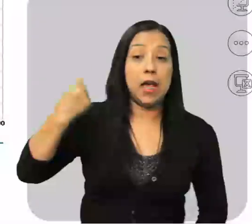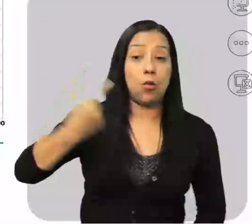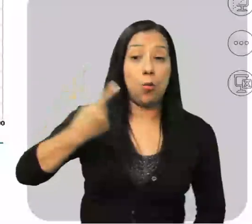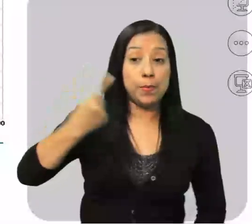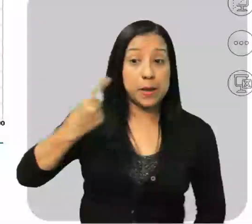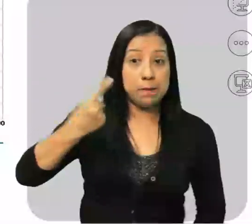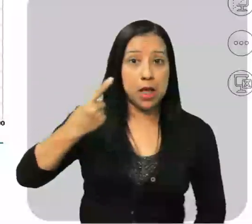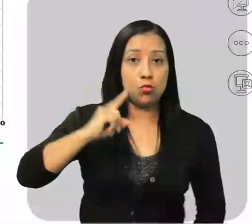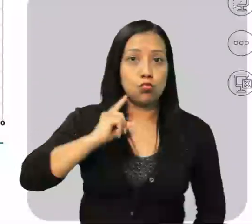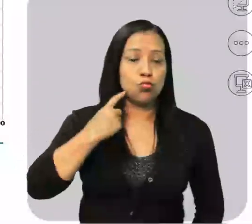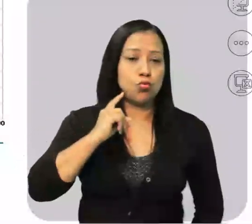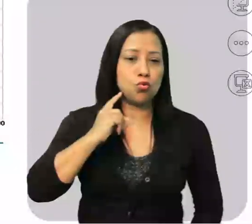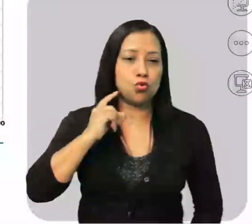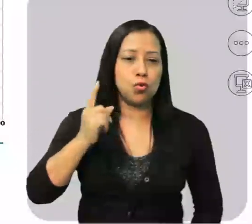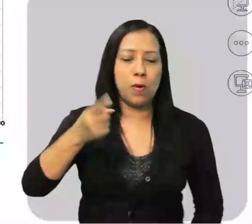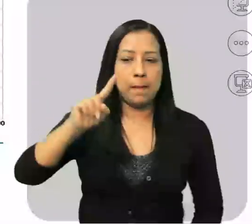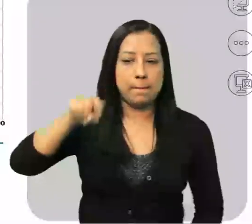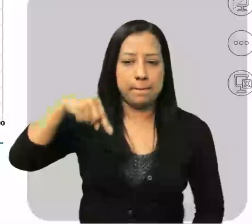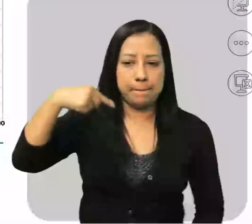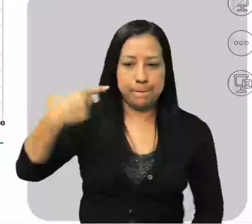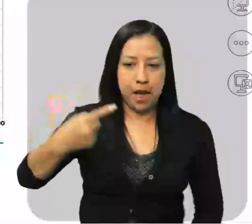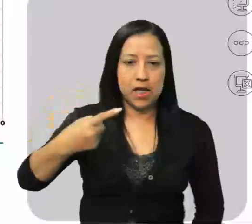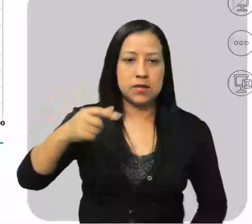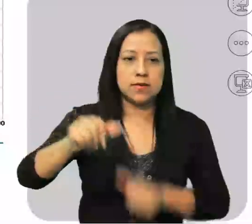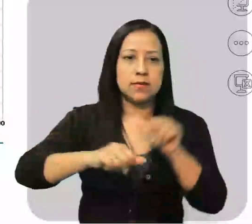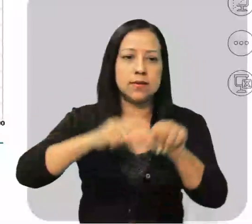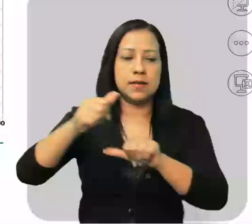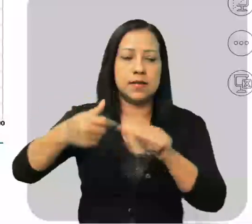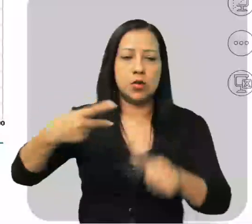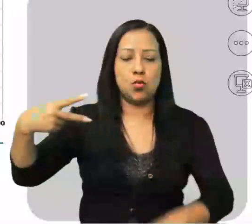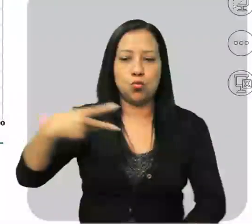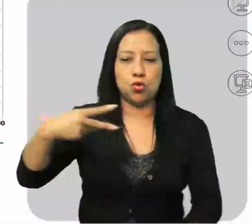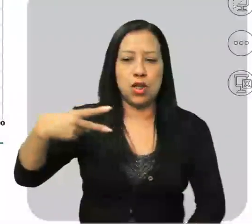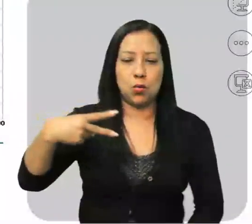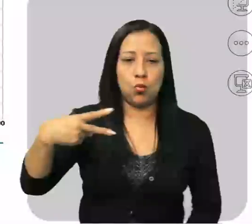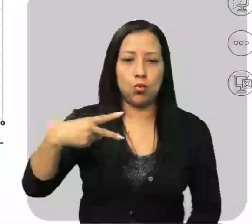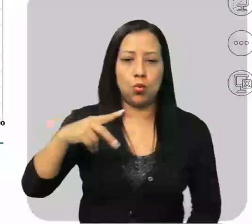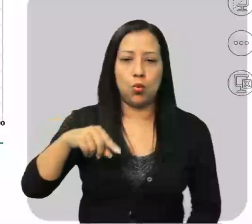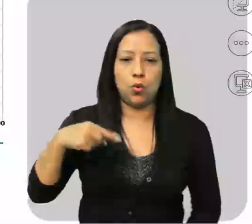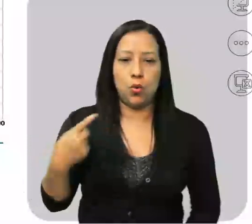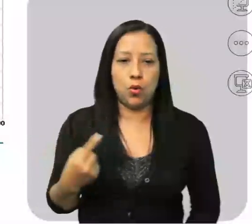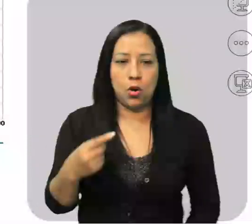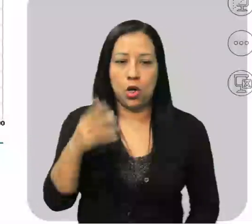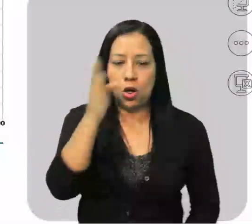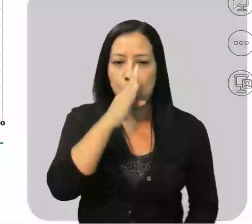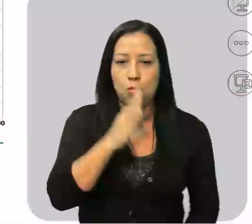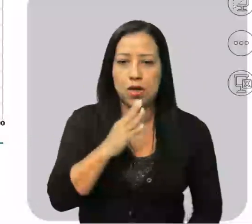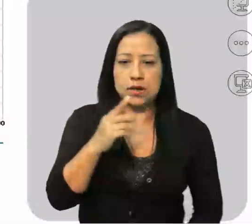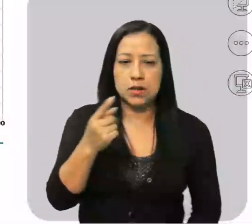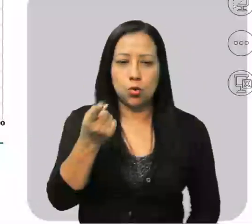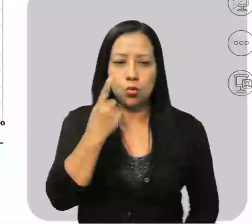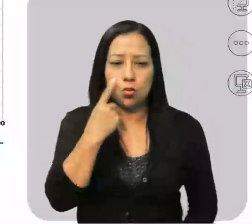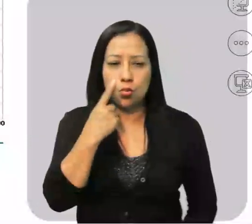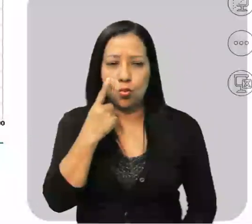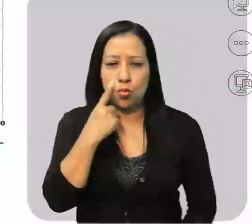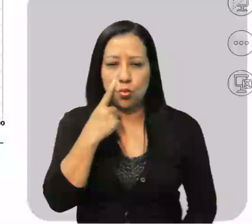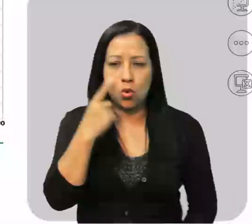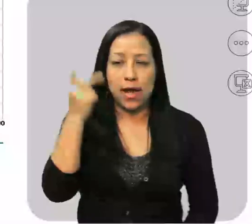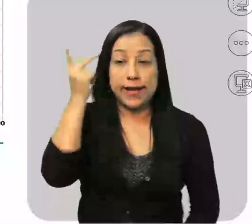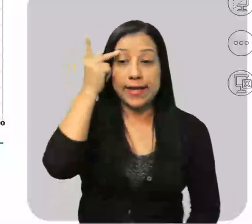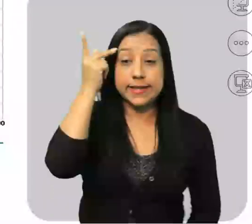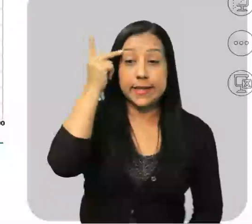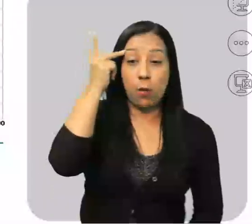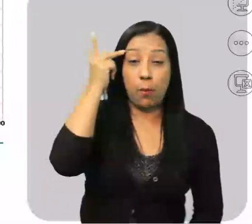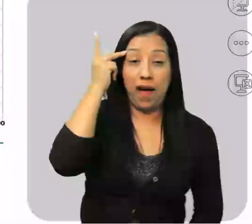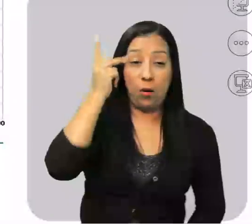no Brasil. Não é mais, está em segundo, ok? Isso no Brasil. Mas você pode